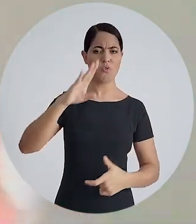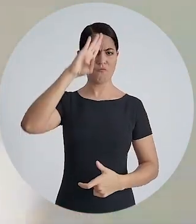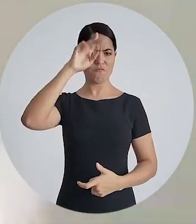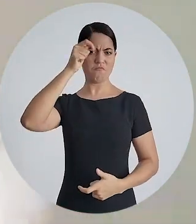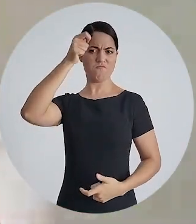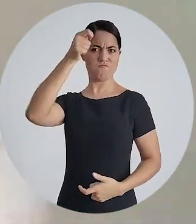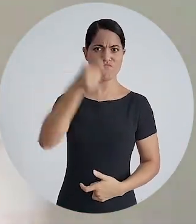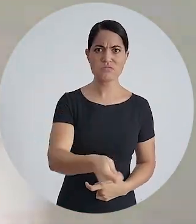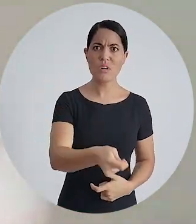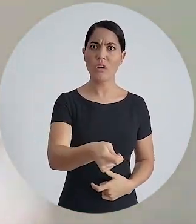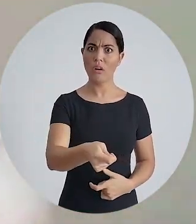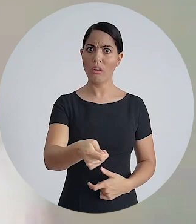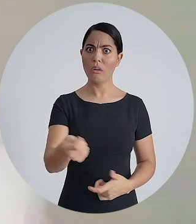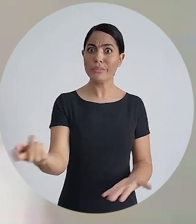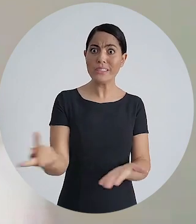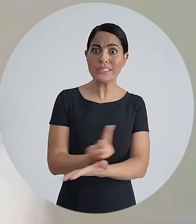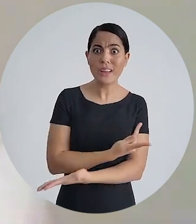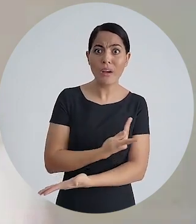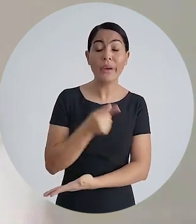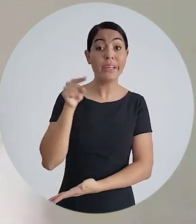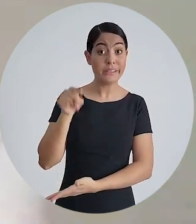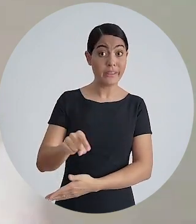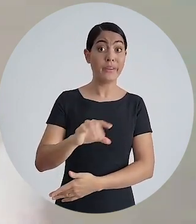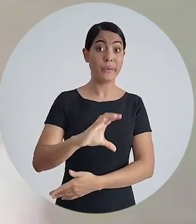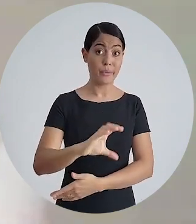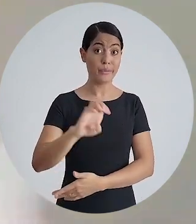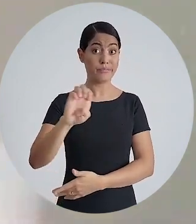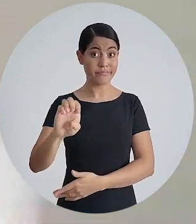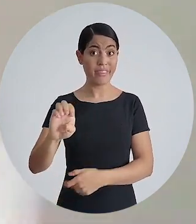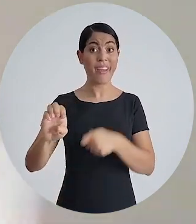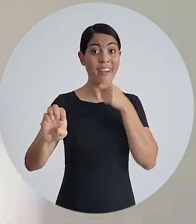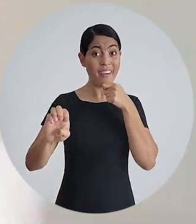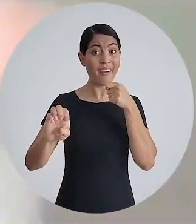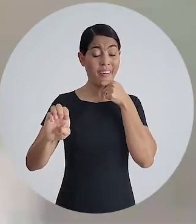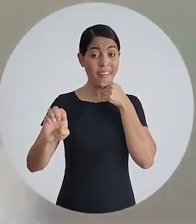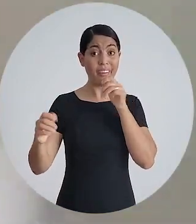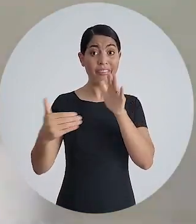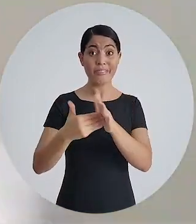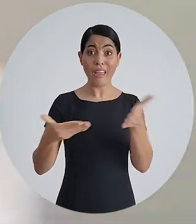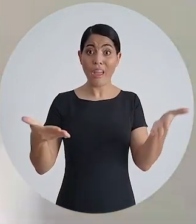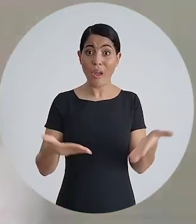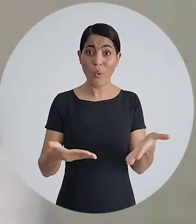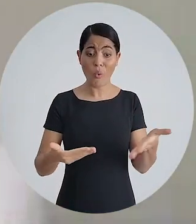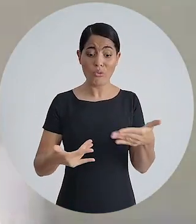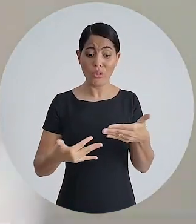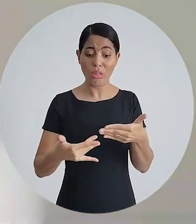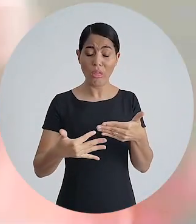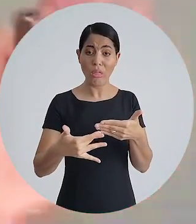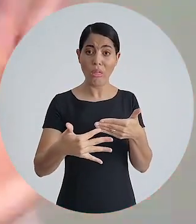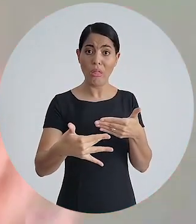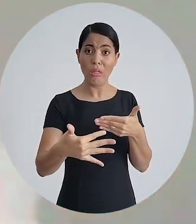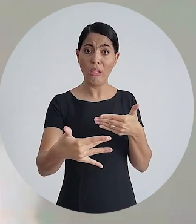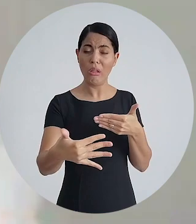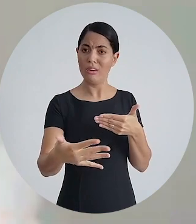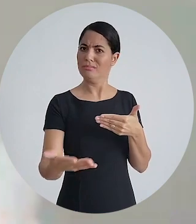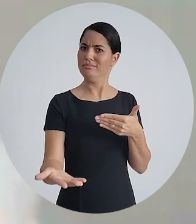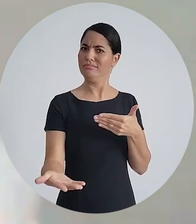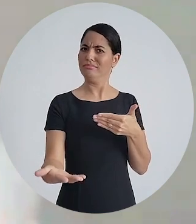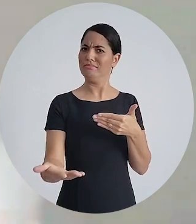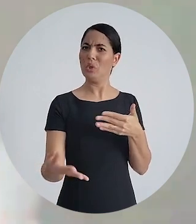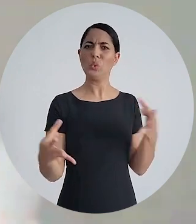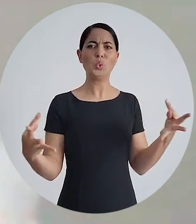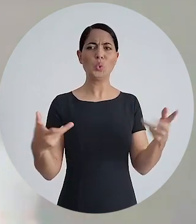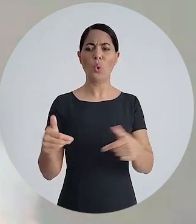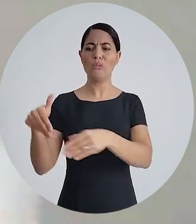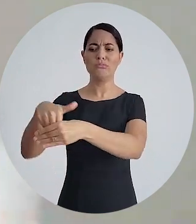vivíamos no Brasil uma ditadura militar. E esse código ainda regulamenta todas